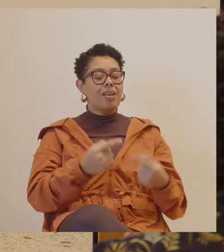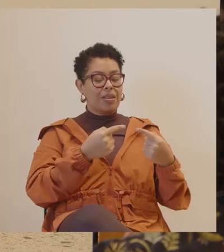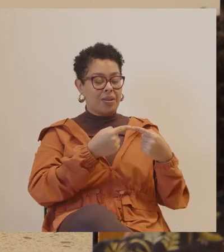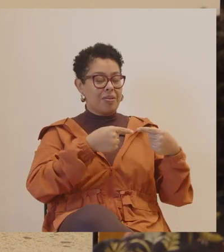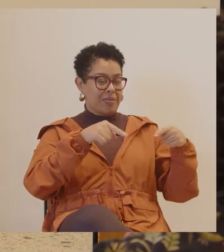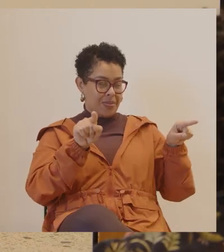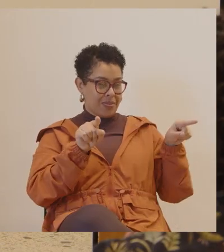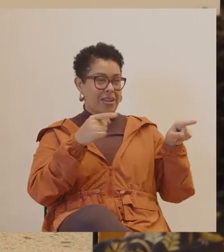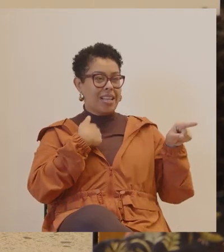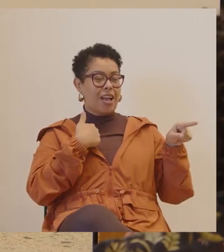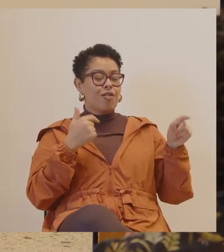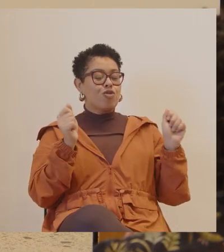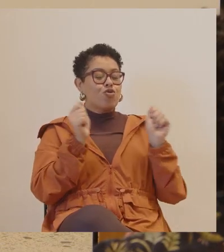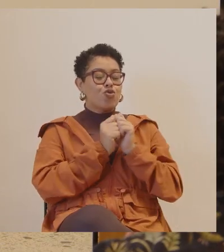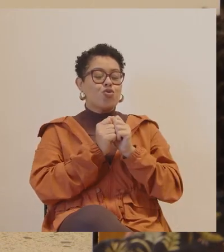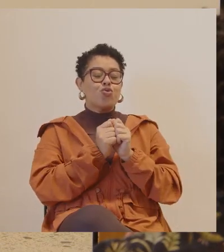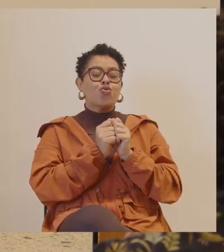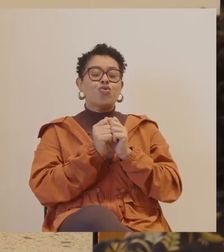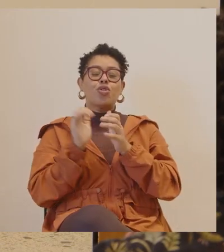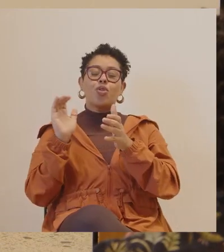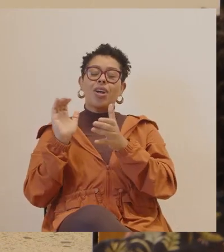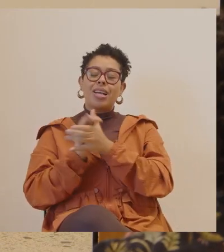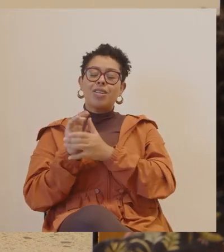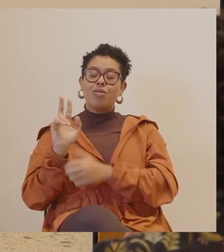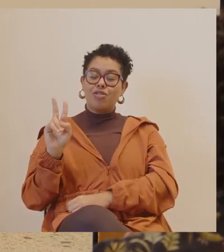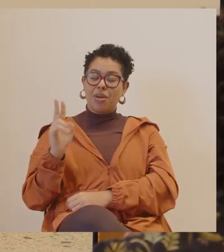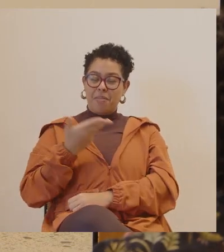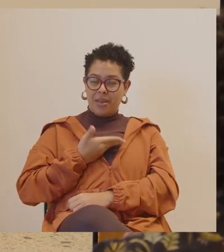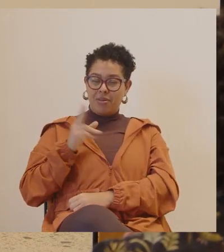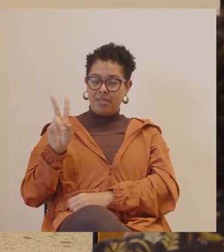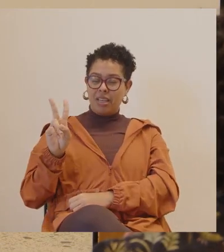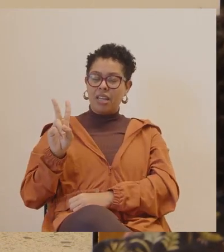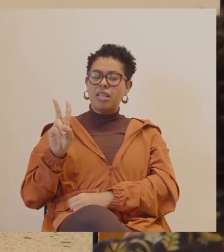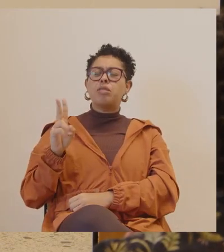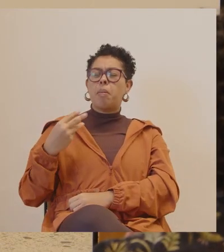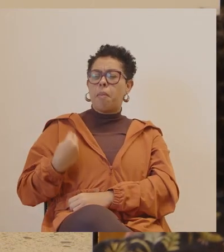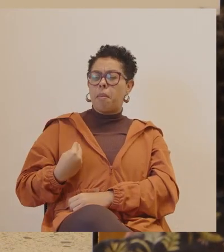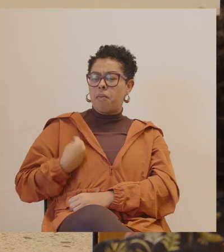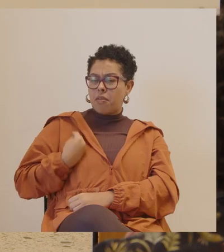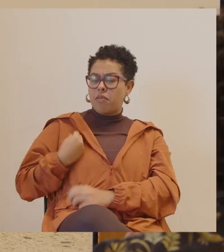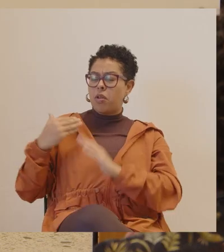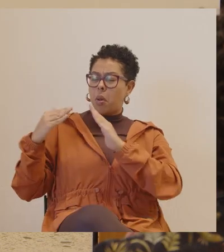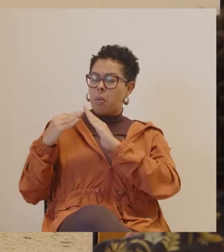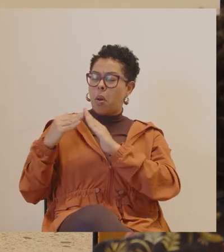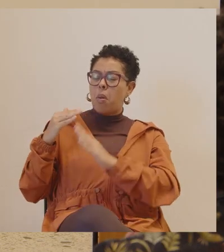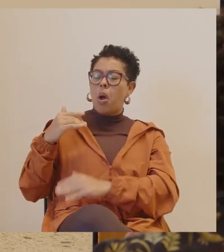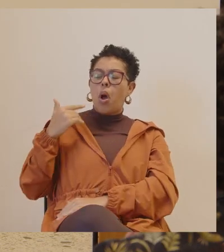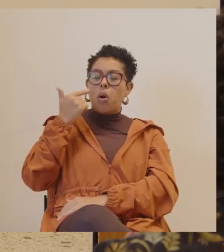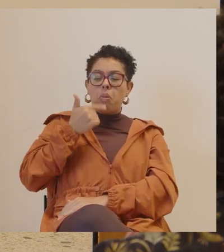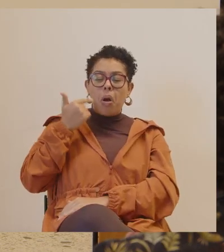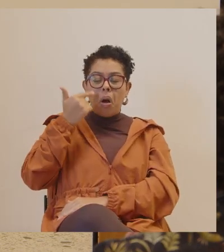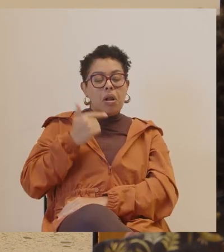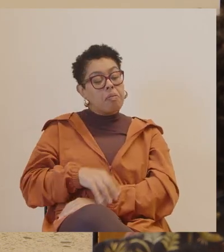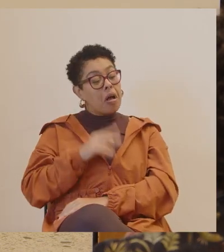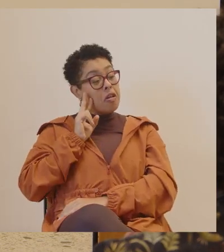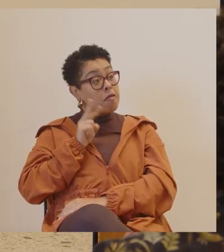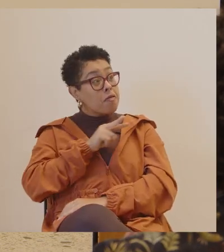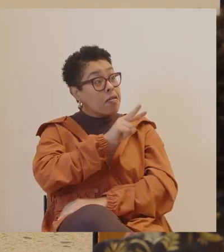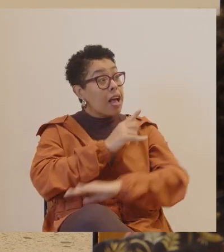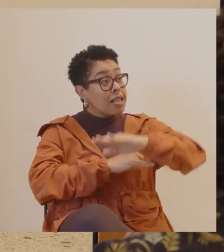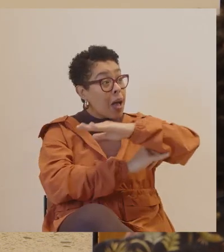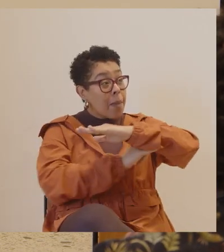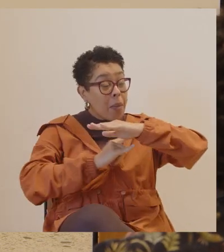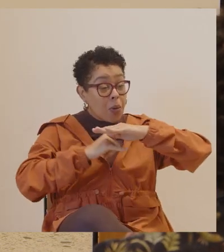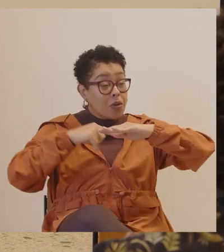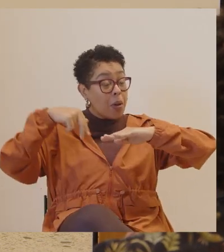casal de amigos que eles moraram muito tempo em Londres, e aí eles falavam, a gente passava por essa ponte todos os dias para